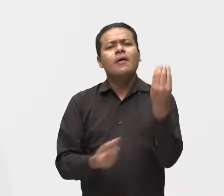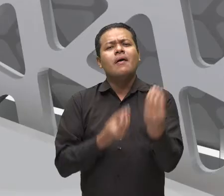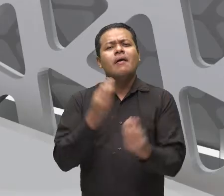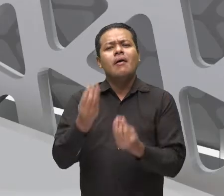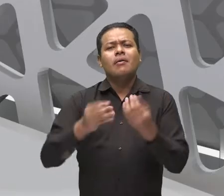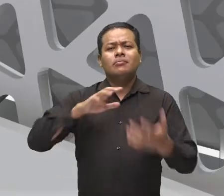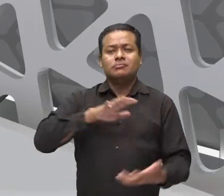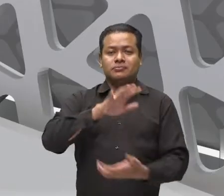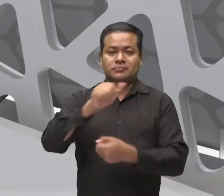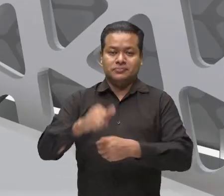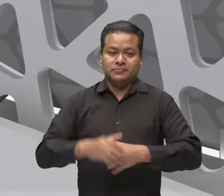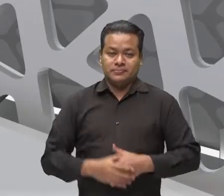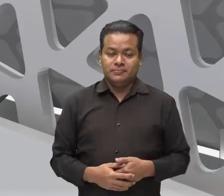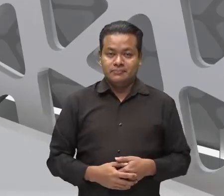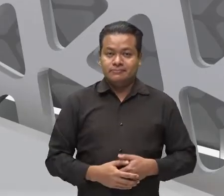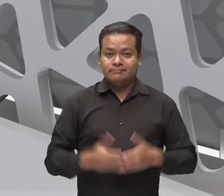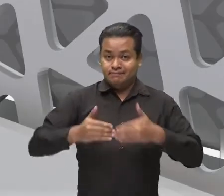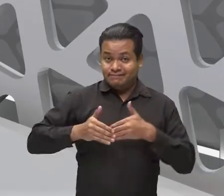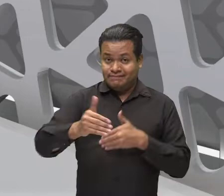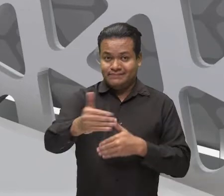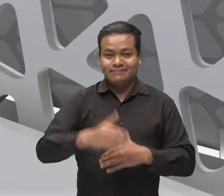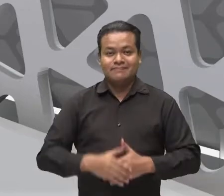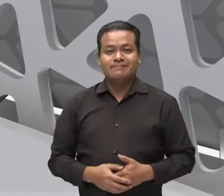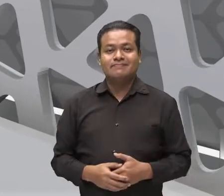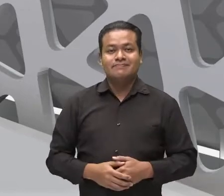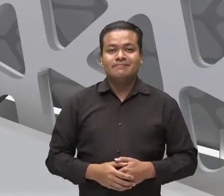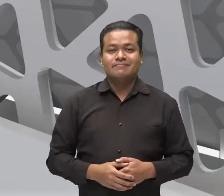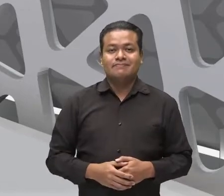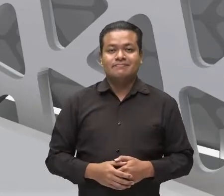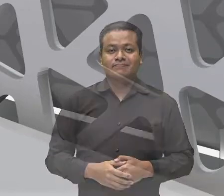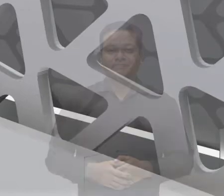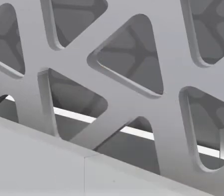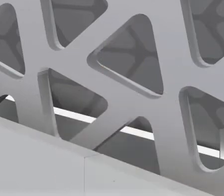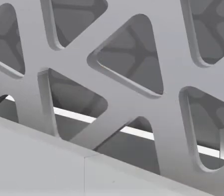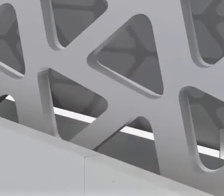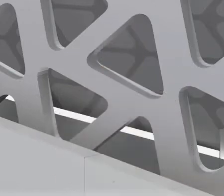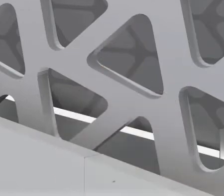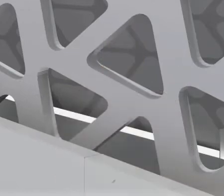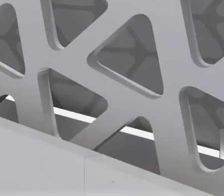o mundo, né? Vamos lá então para a nossa aula de hoje.